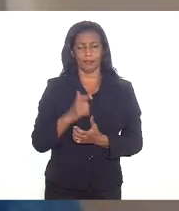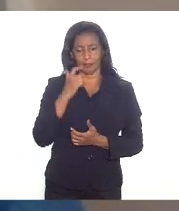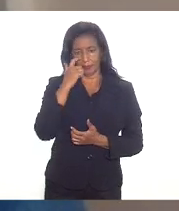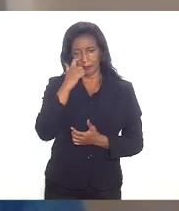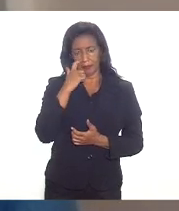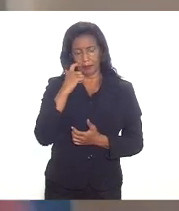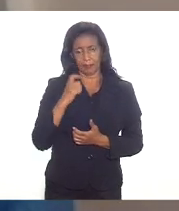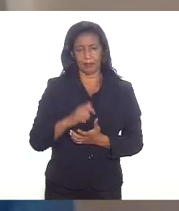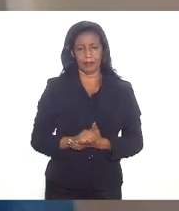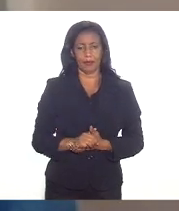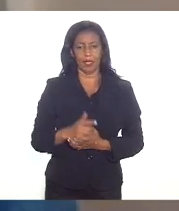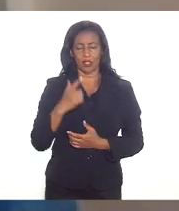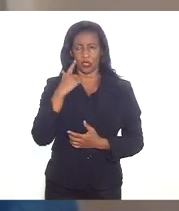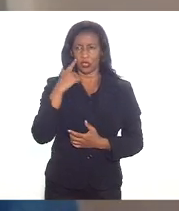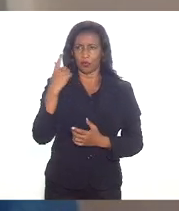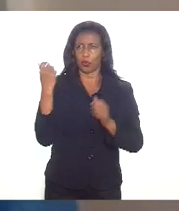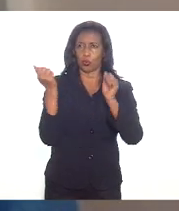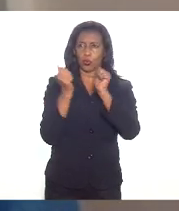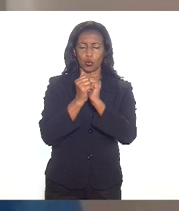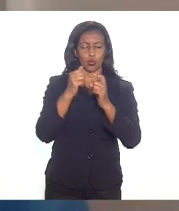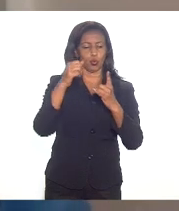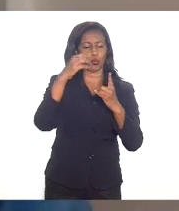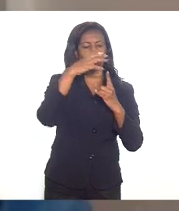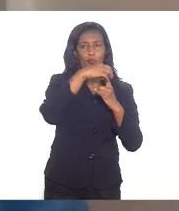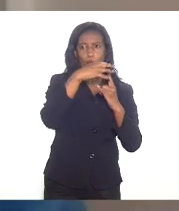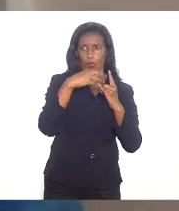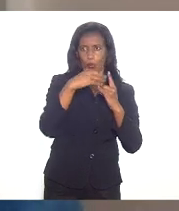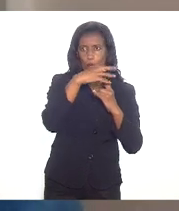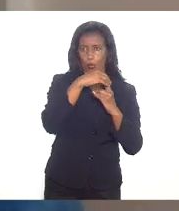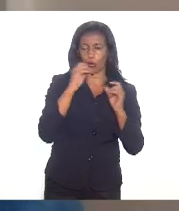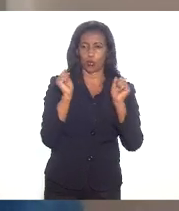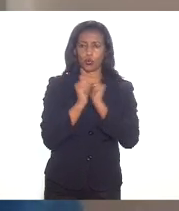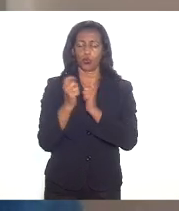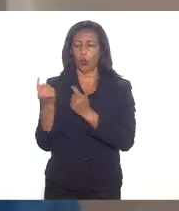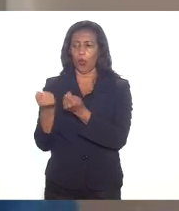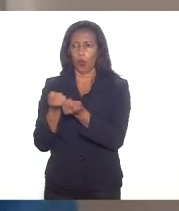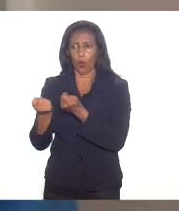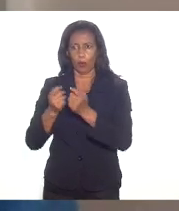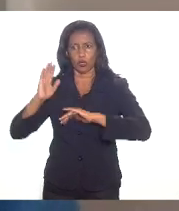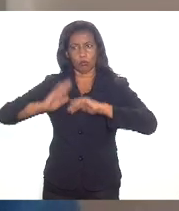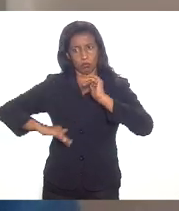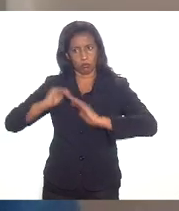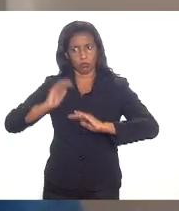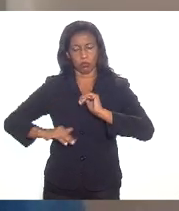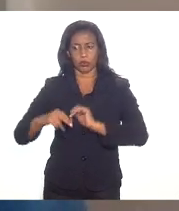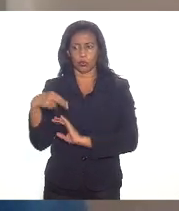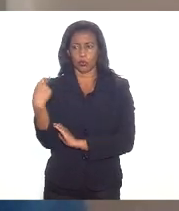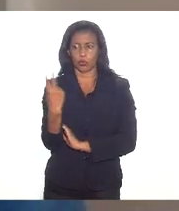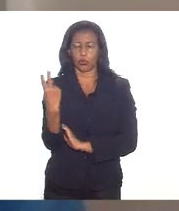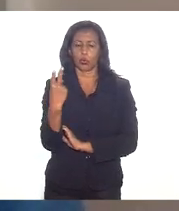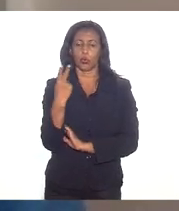né, junto com dois economistas que o deputado André Siliano criou um grupo de discussão, que é o Carlos Gadelha